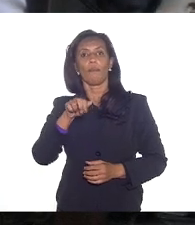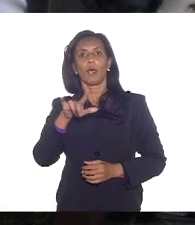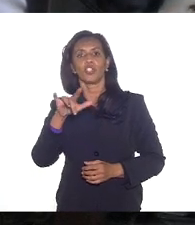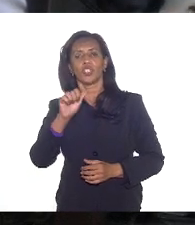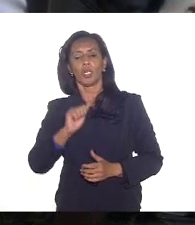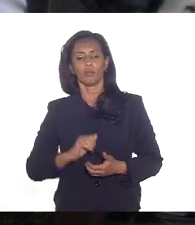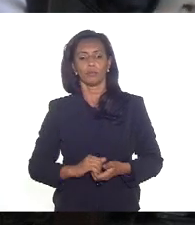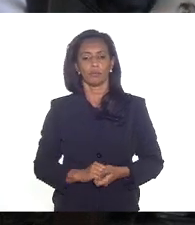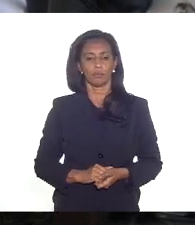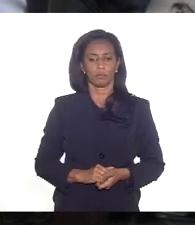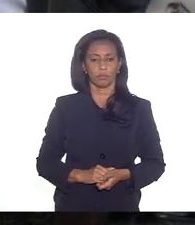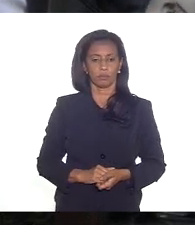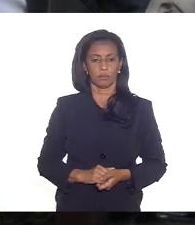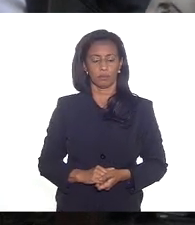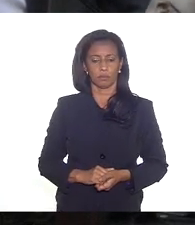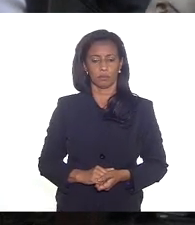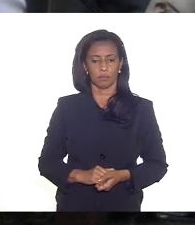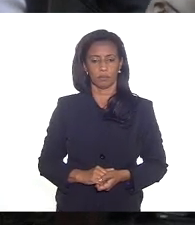a